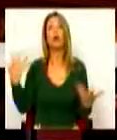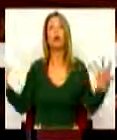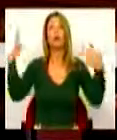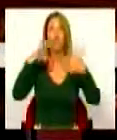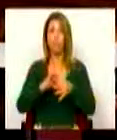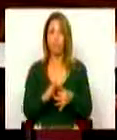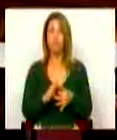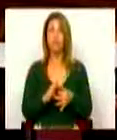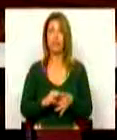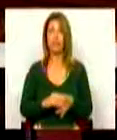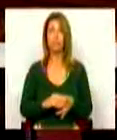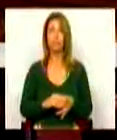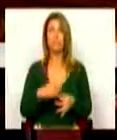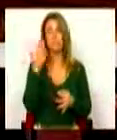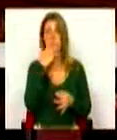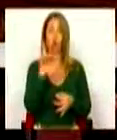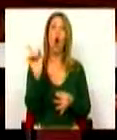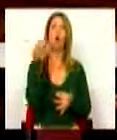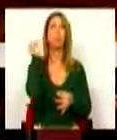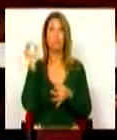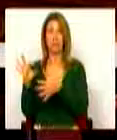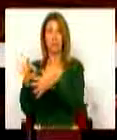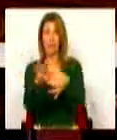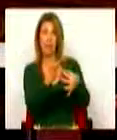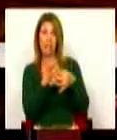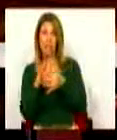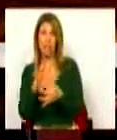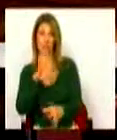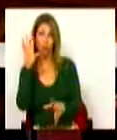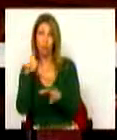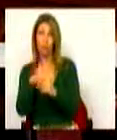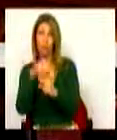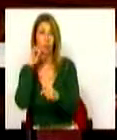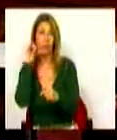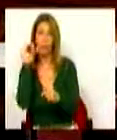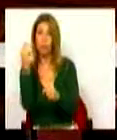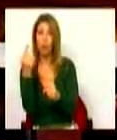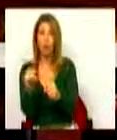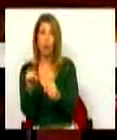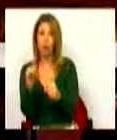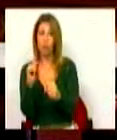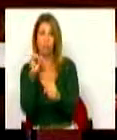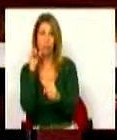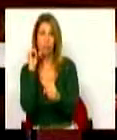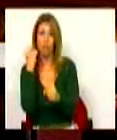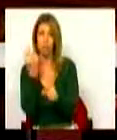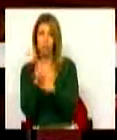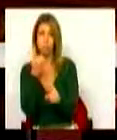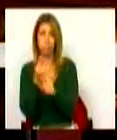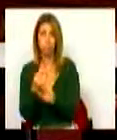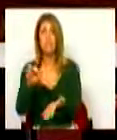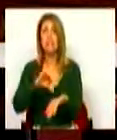convergência, se essas alianças incluírem sempre e apenas os mesmos centros